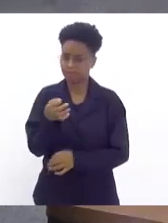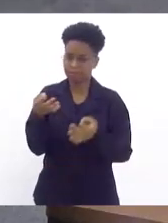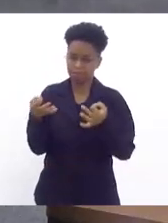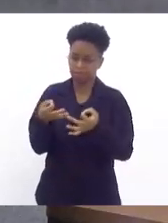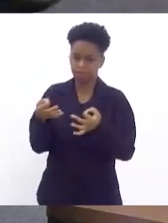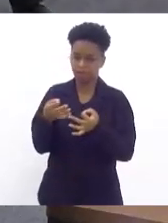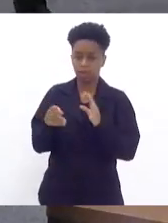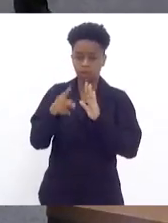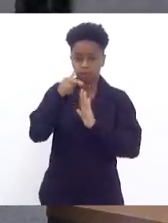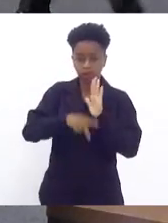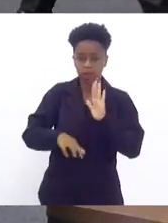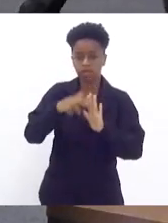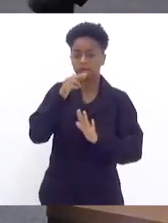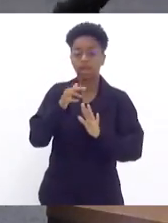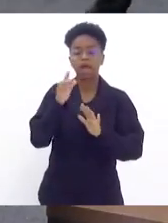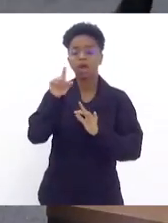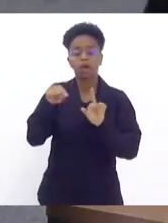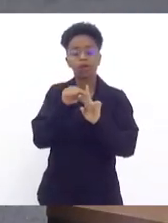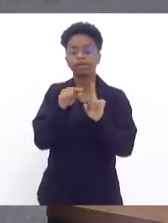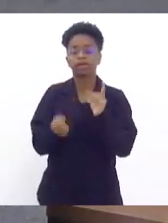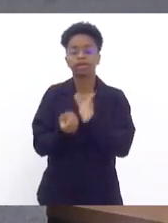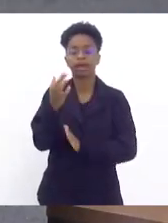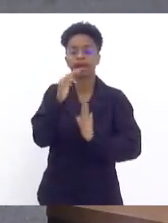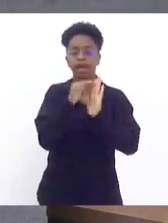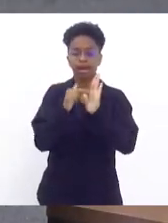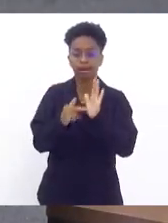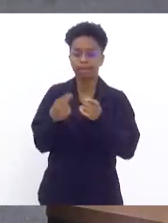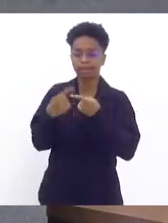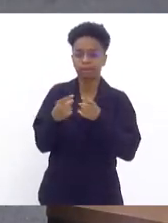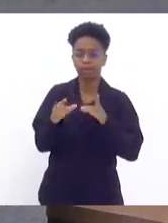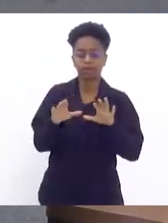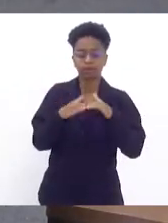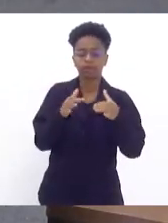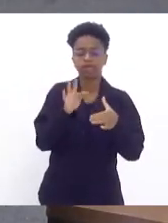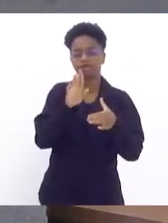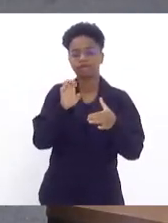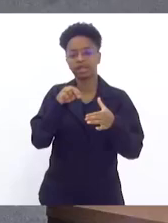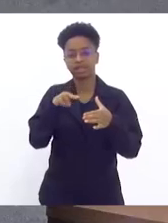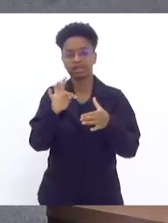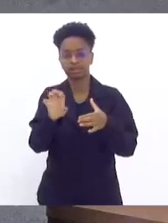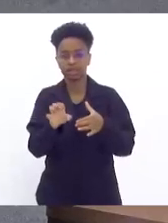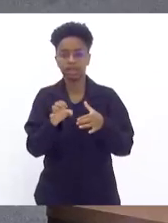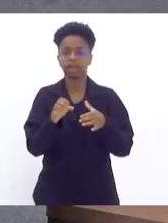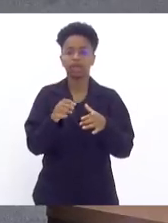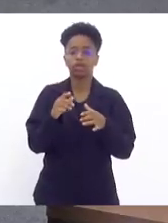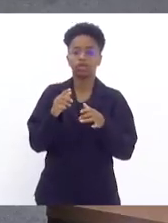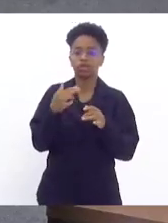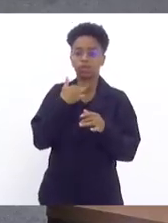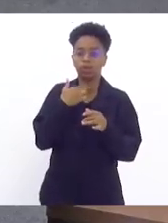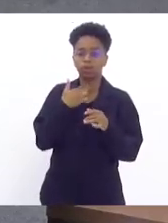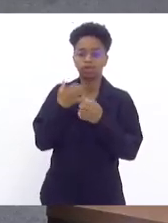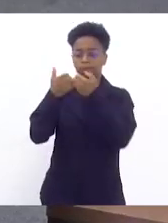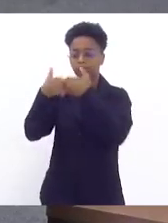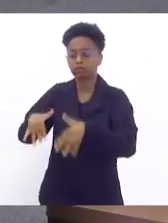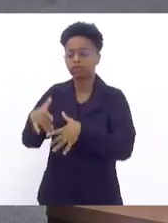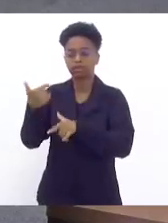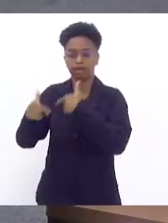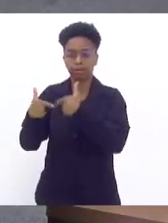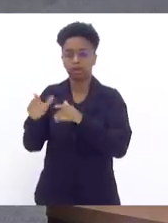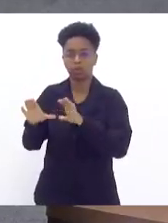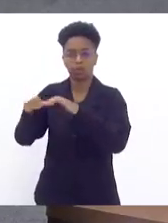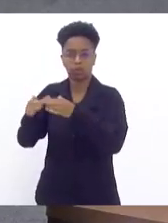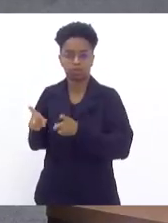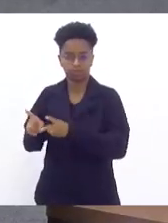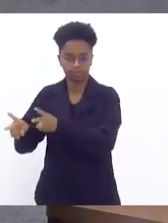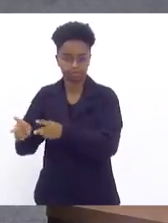de resolução Visa criar regras para que as frentes parlamentares não possam obstruir o trabalho das comissões permanentes e recebi